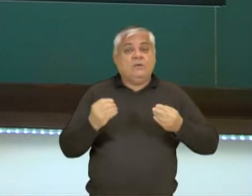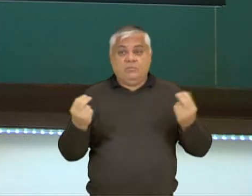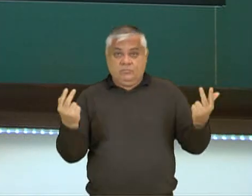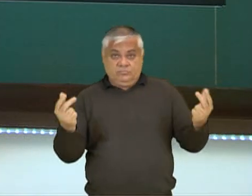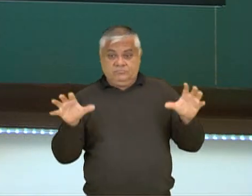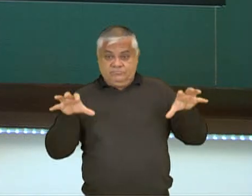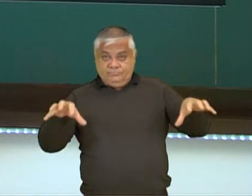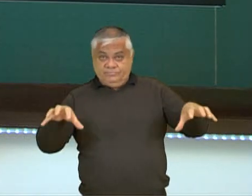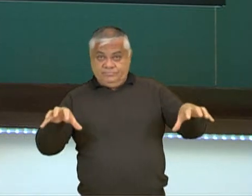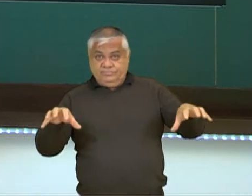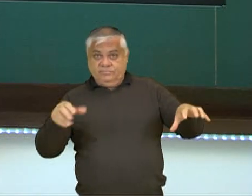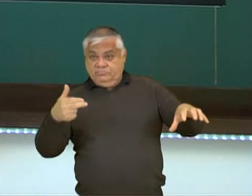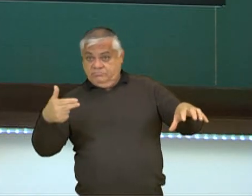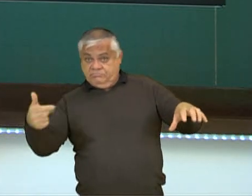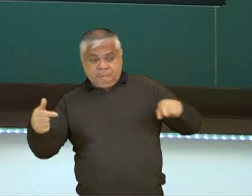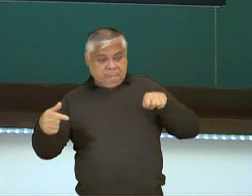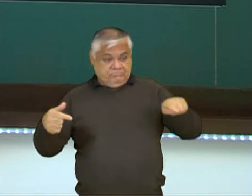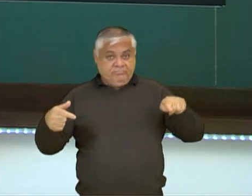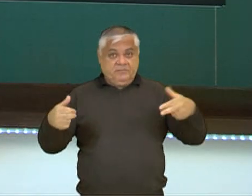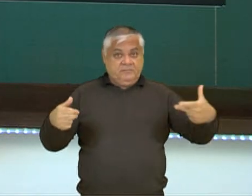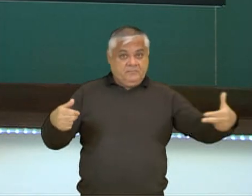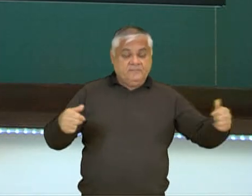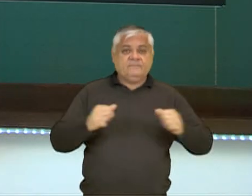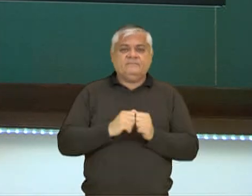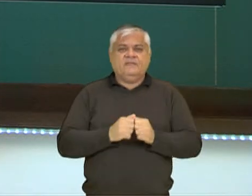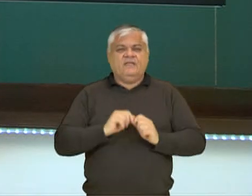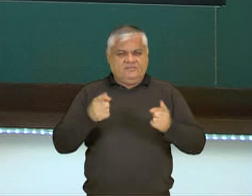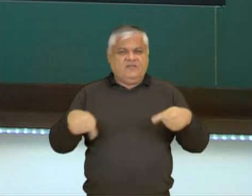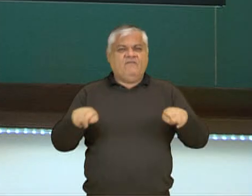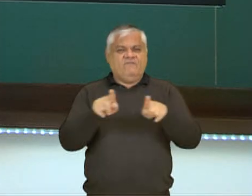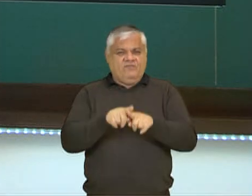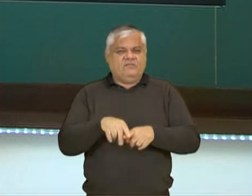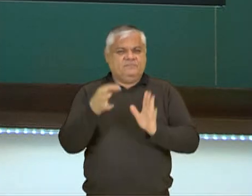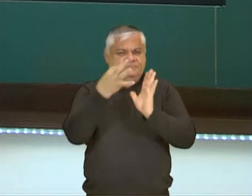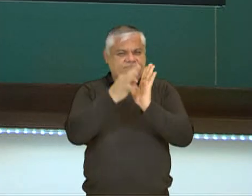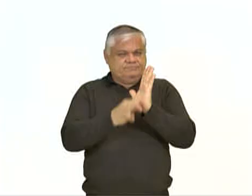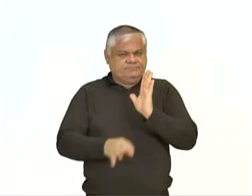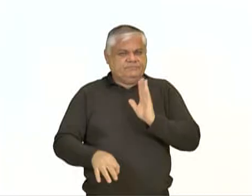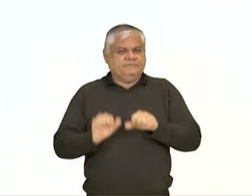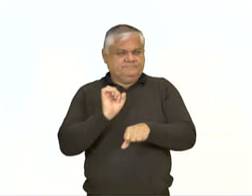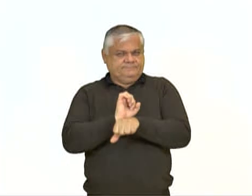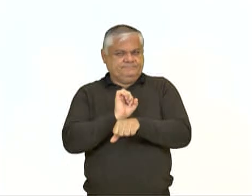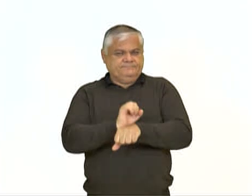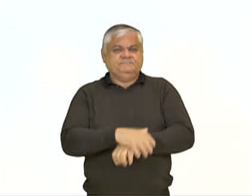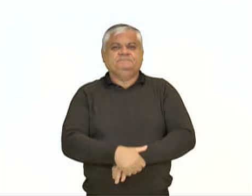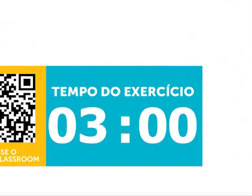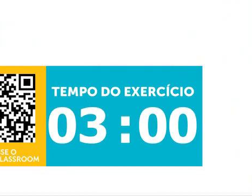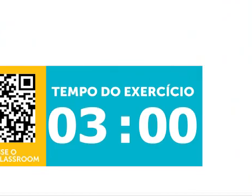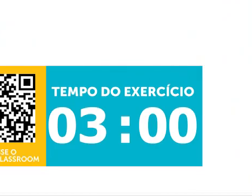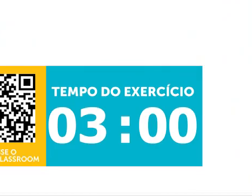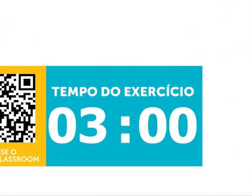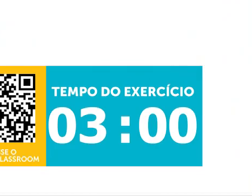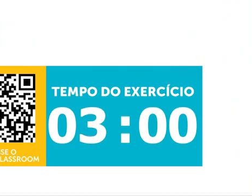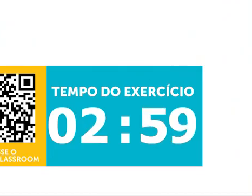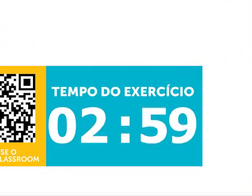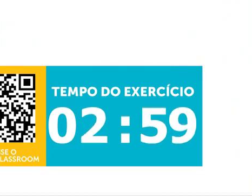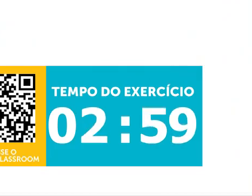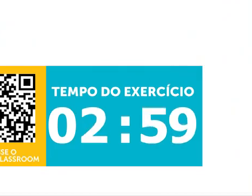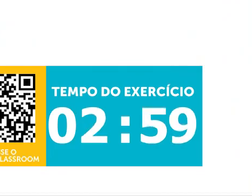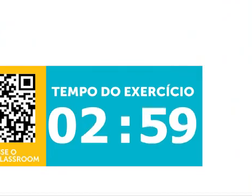dois corpos, né, ali do plateuminto e o nematóide, e a gente já volta para conferirmos. Até daqui a pouco.